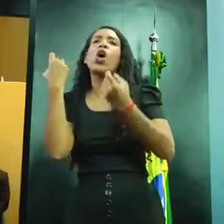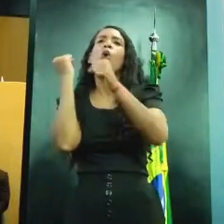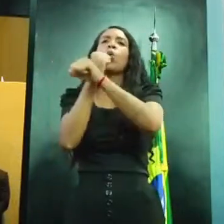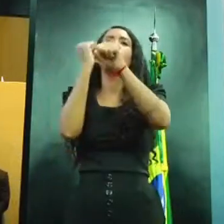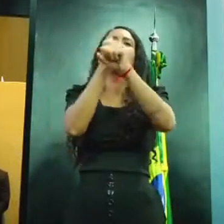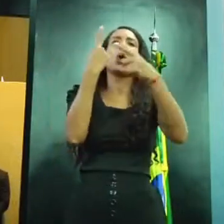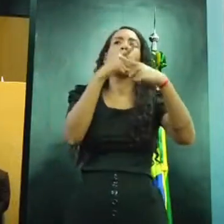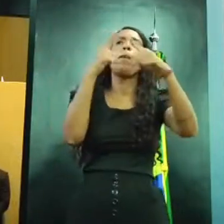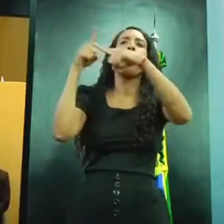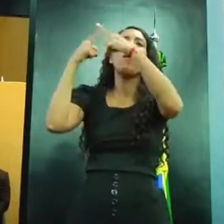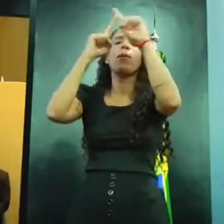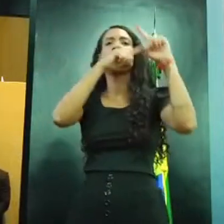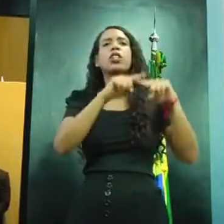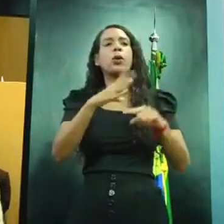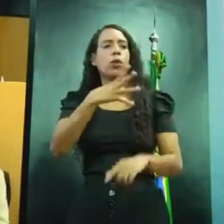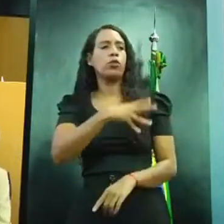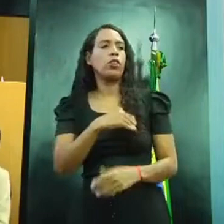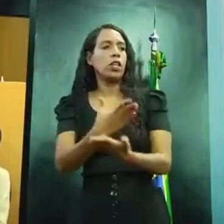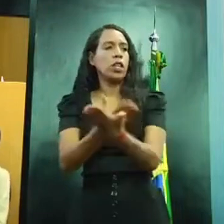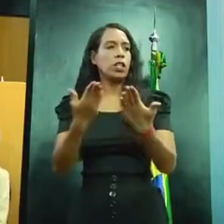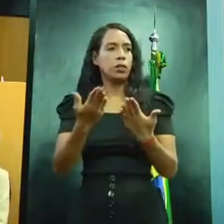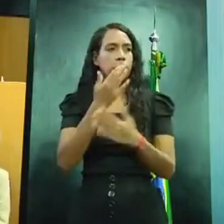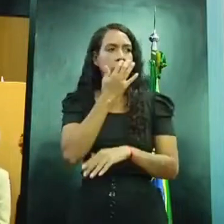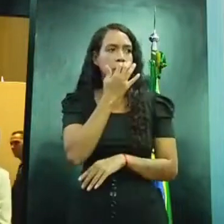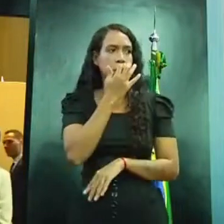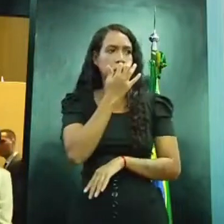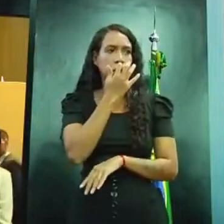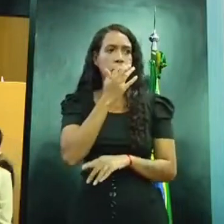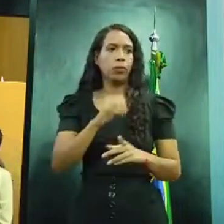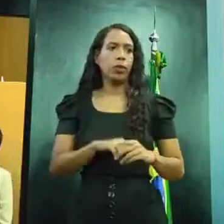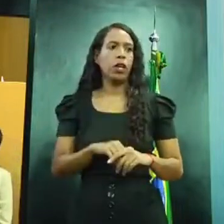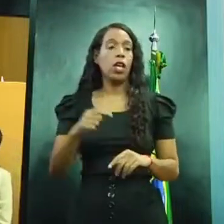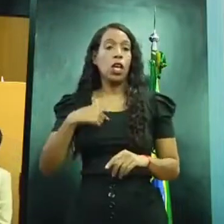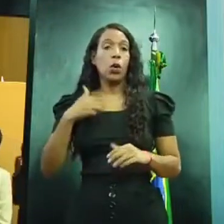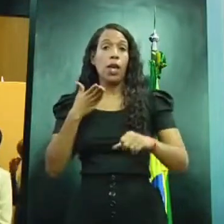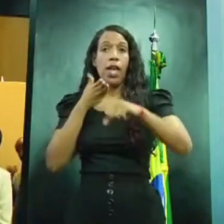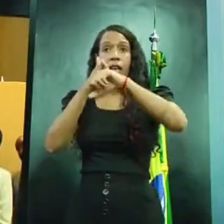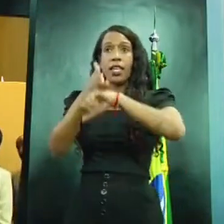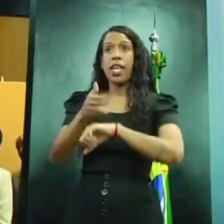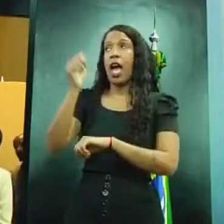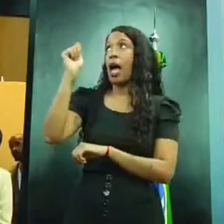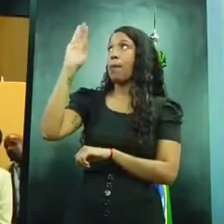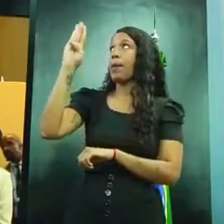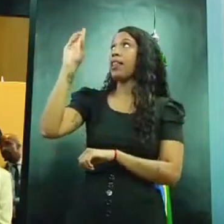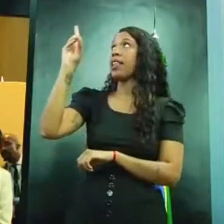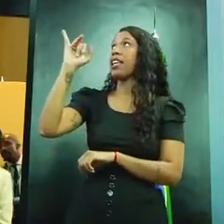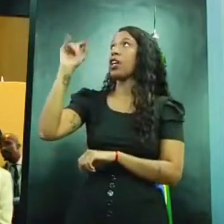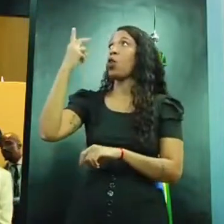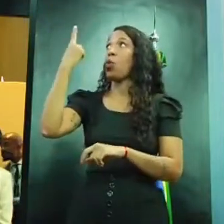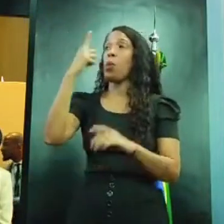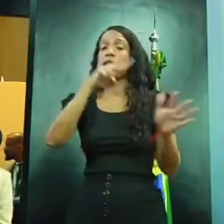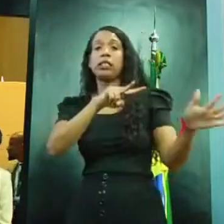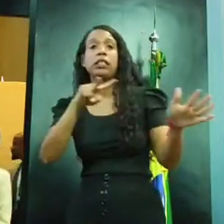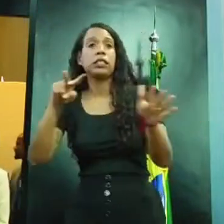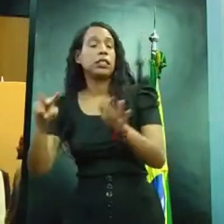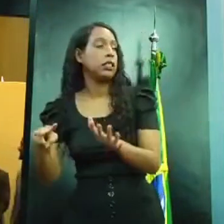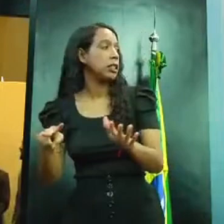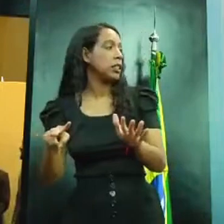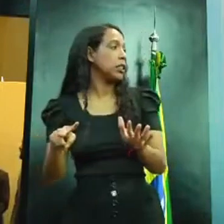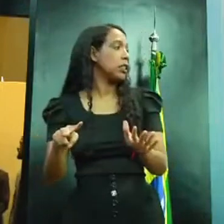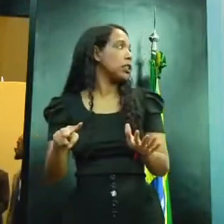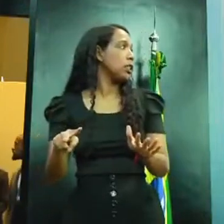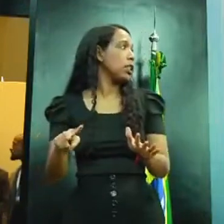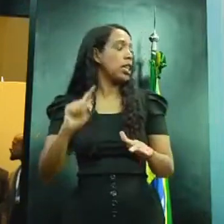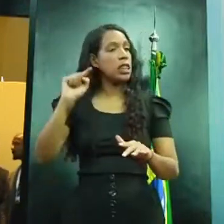nossos filhos. Eu assumi a BDI uma semana,